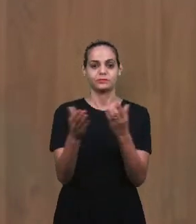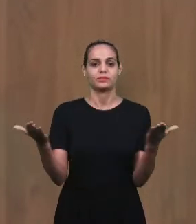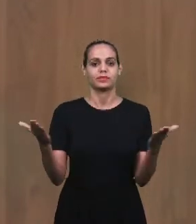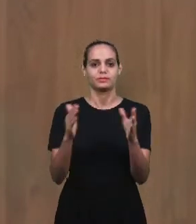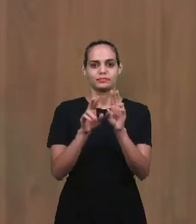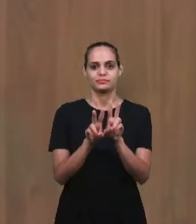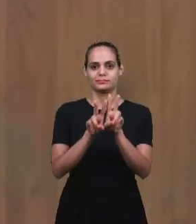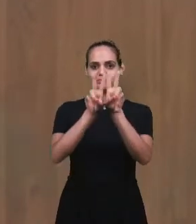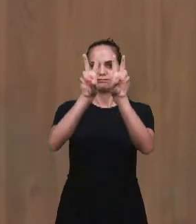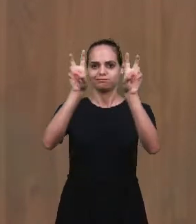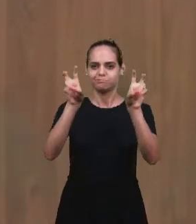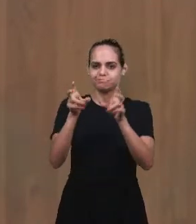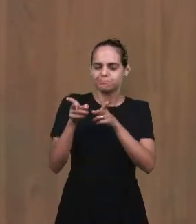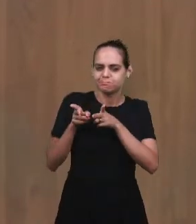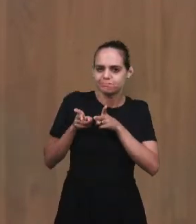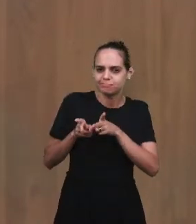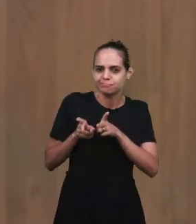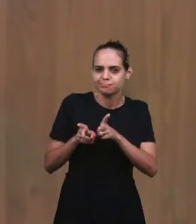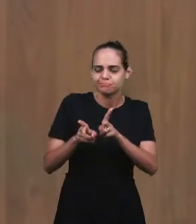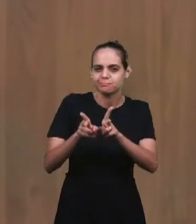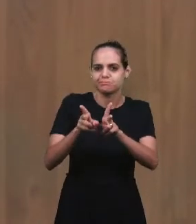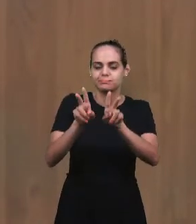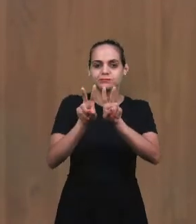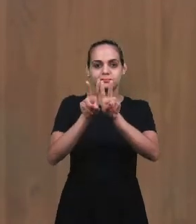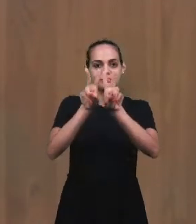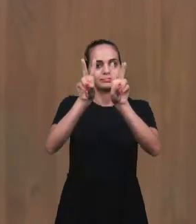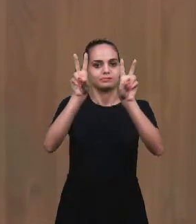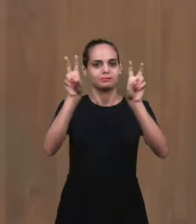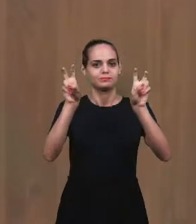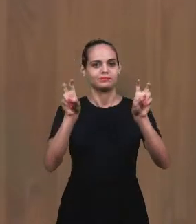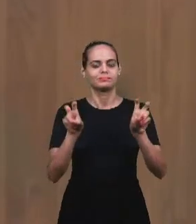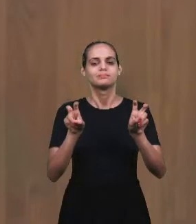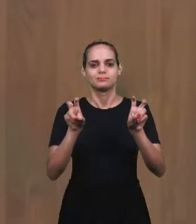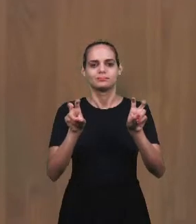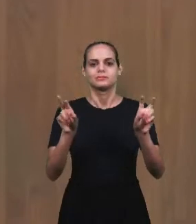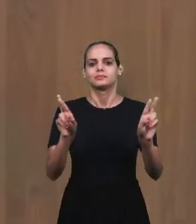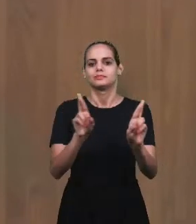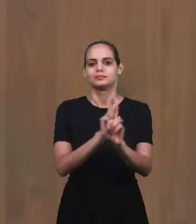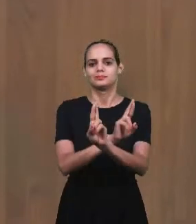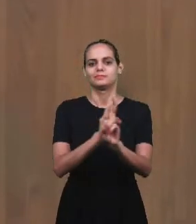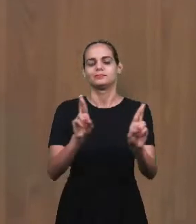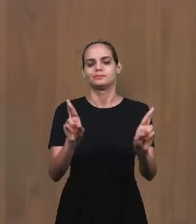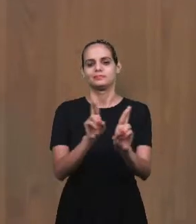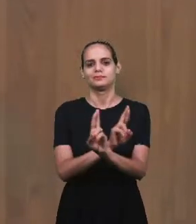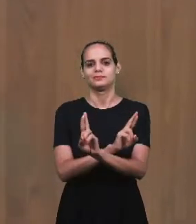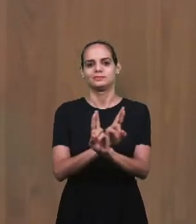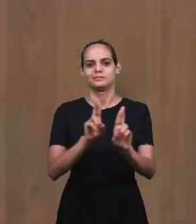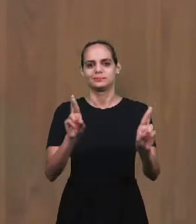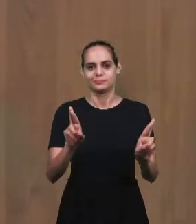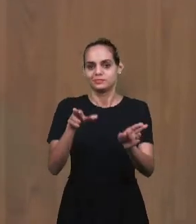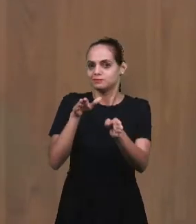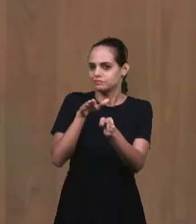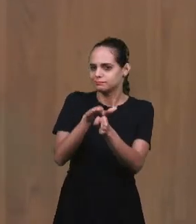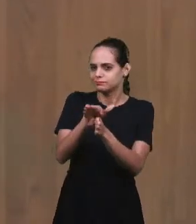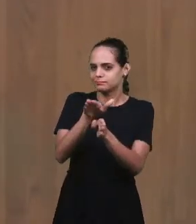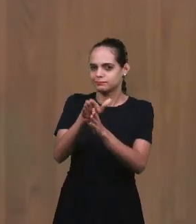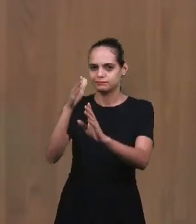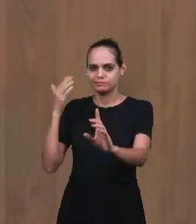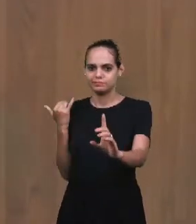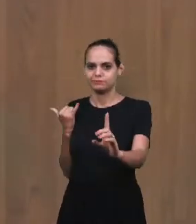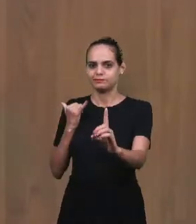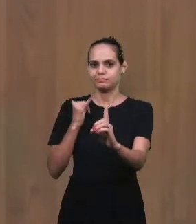de hoje continua dentro de um tema que está relacionado às advertências